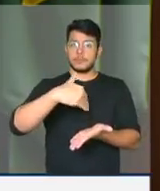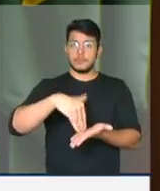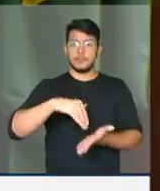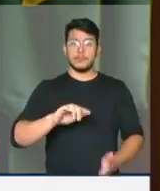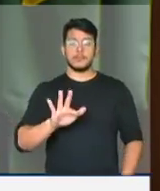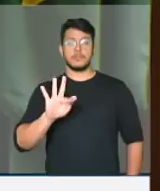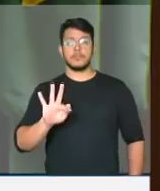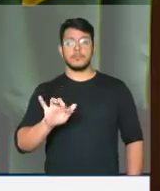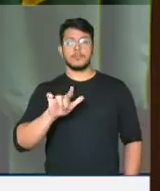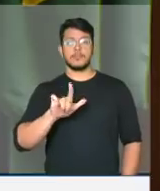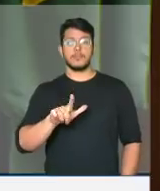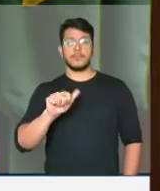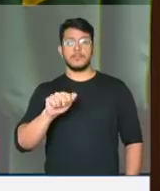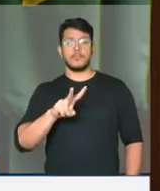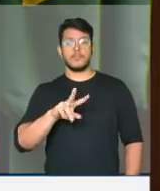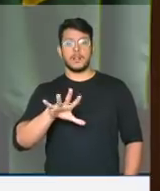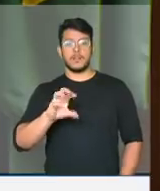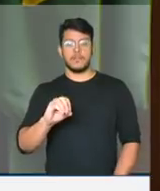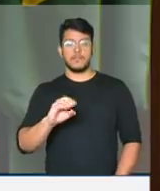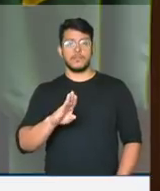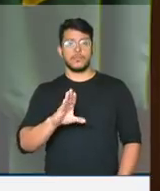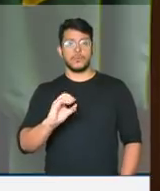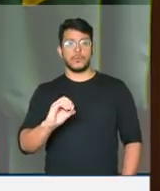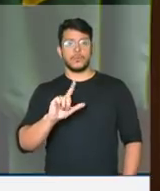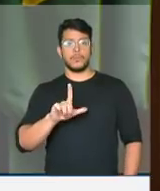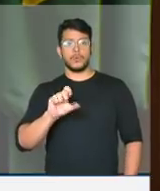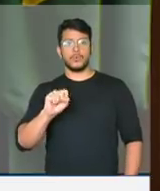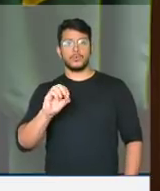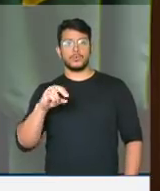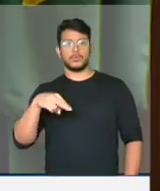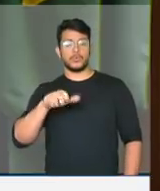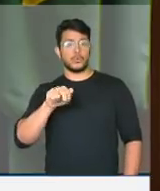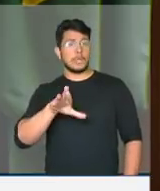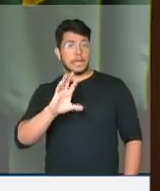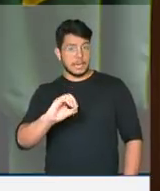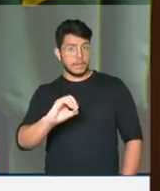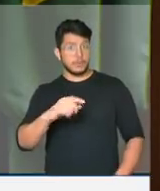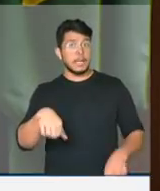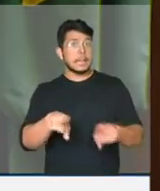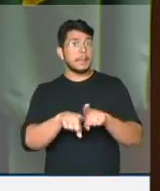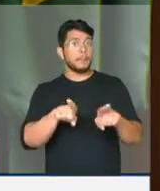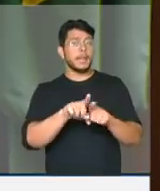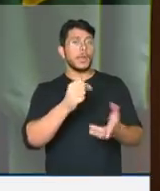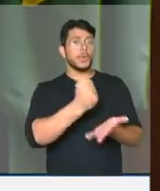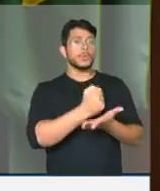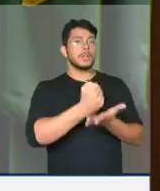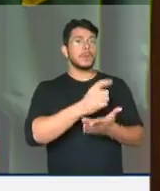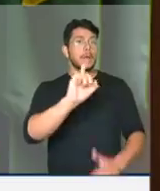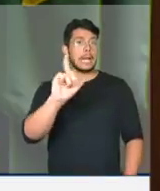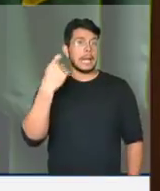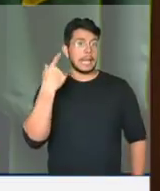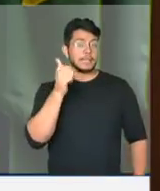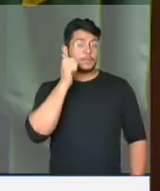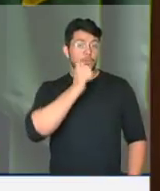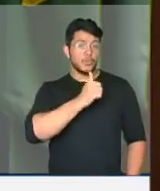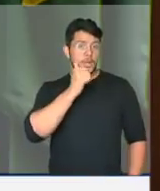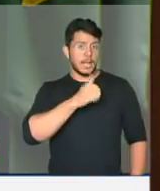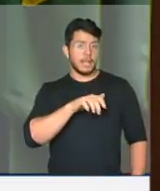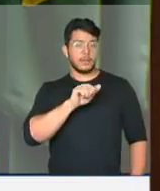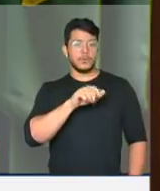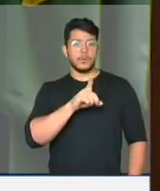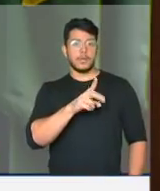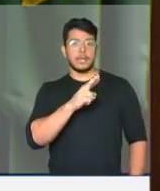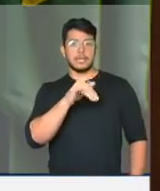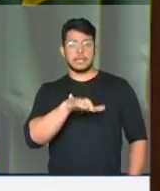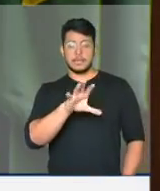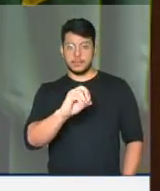contrata a ex-mulher de Adriano para trabalhar também no gabinete. Mais do que isso, em junho de